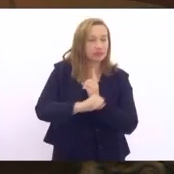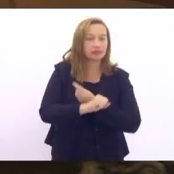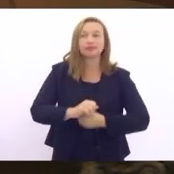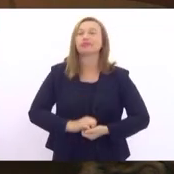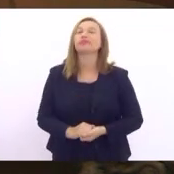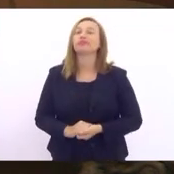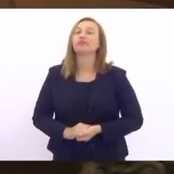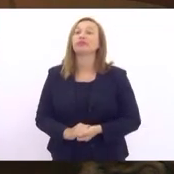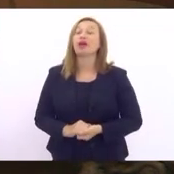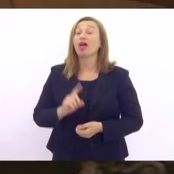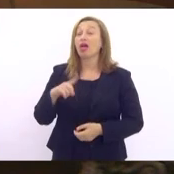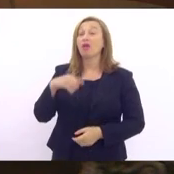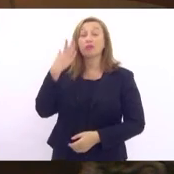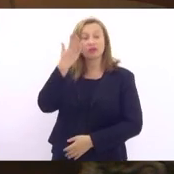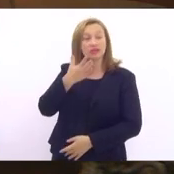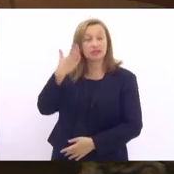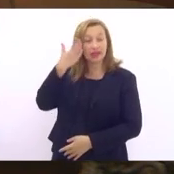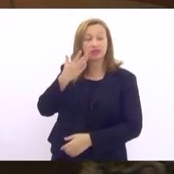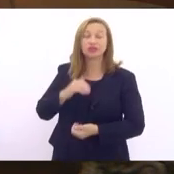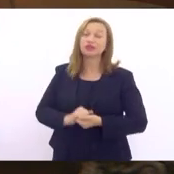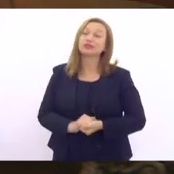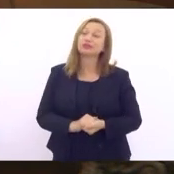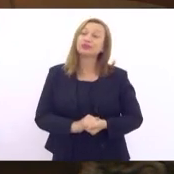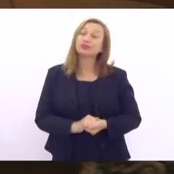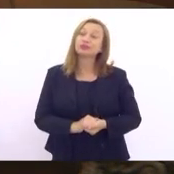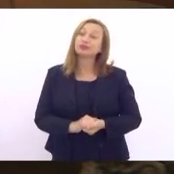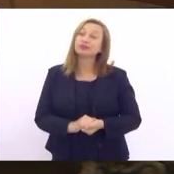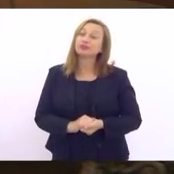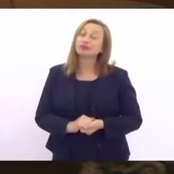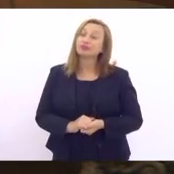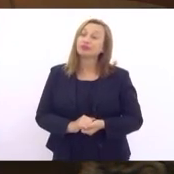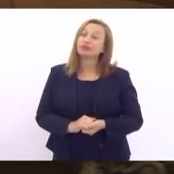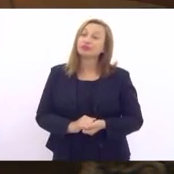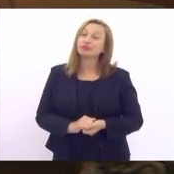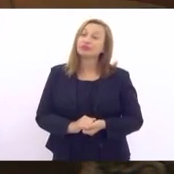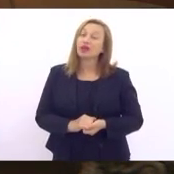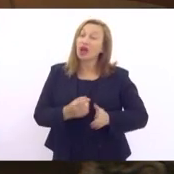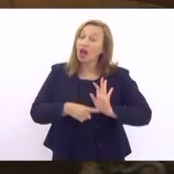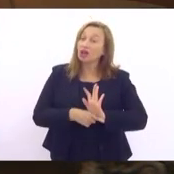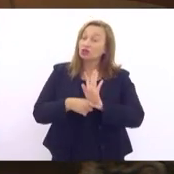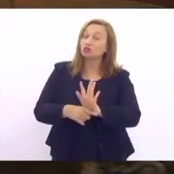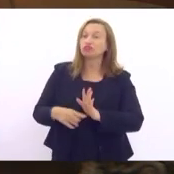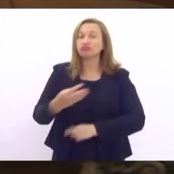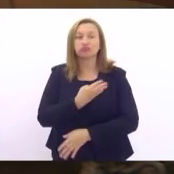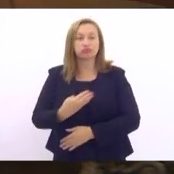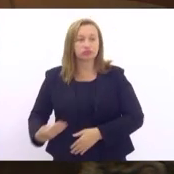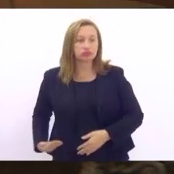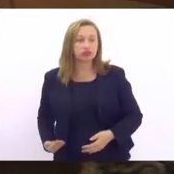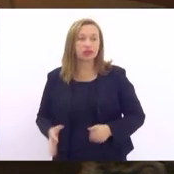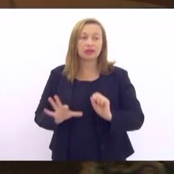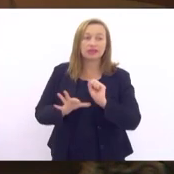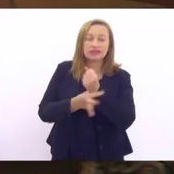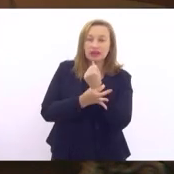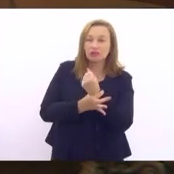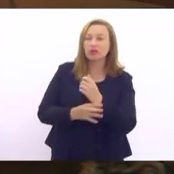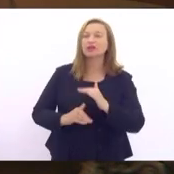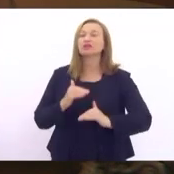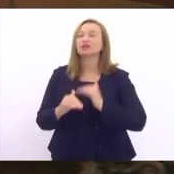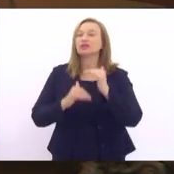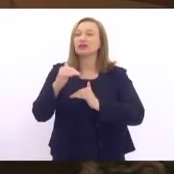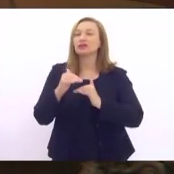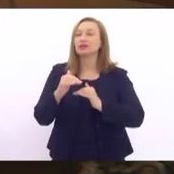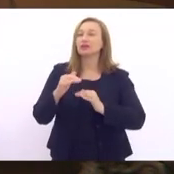busca dar mais instrumentos ao governo para garantir o desenvolvimento de projetos de habitação de interesse